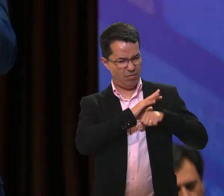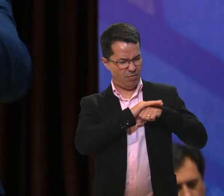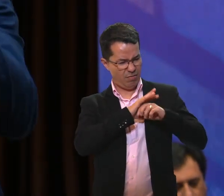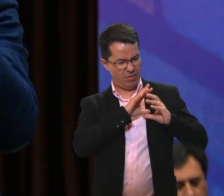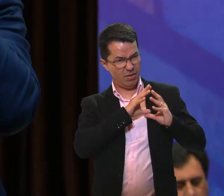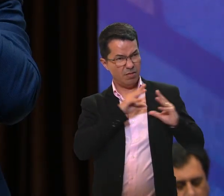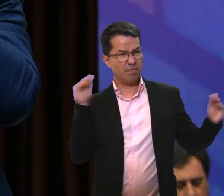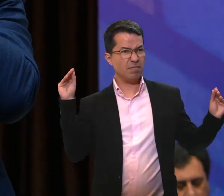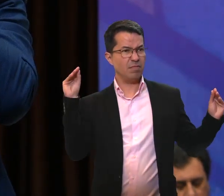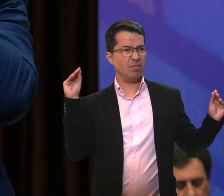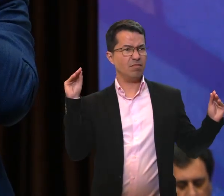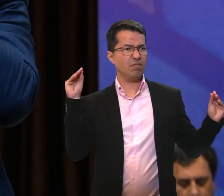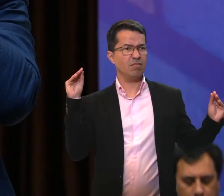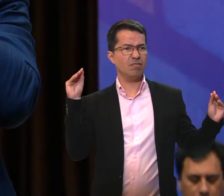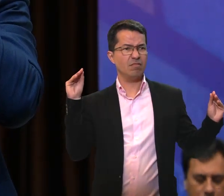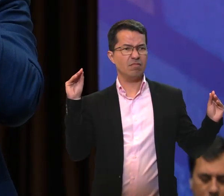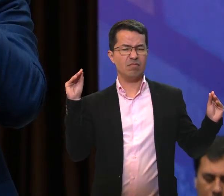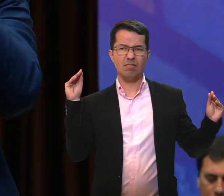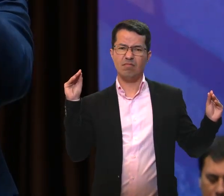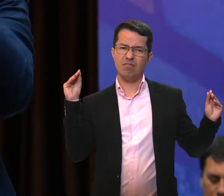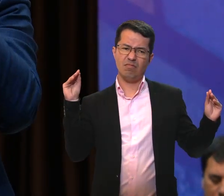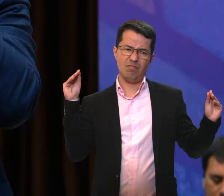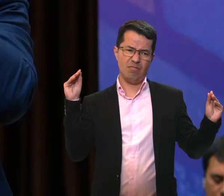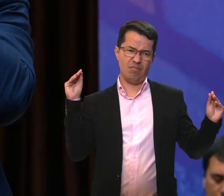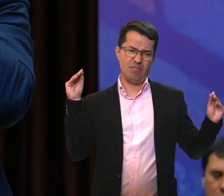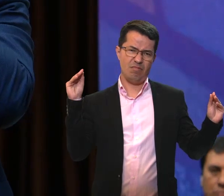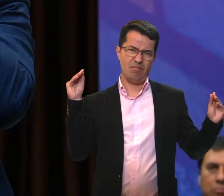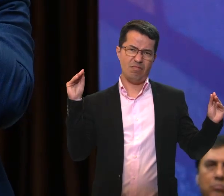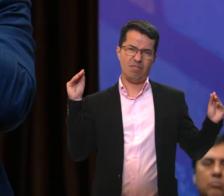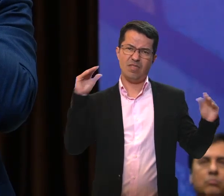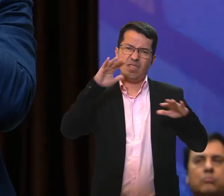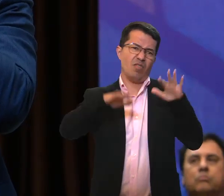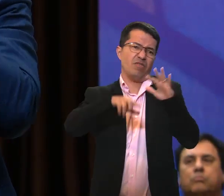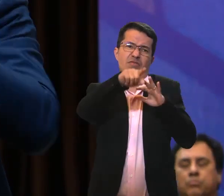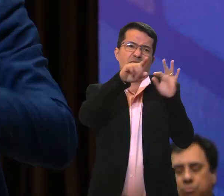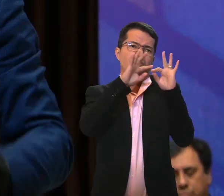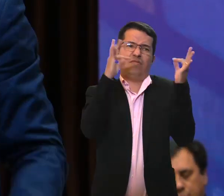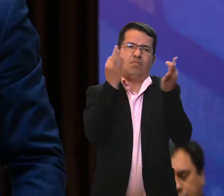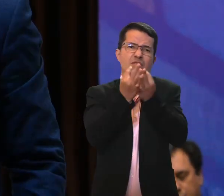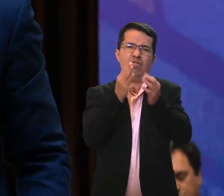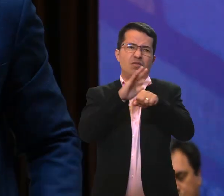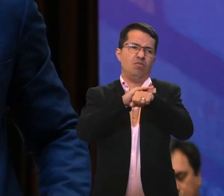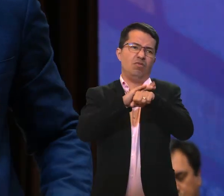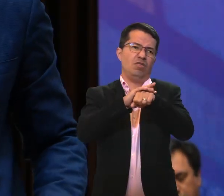o que tem acontecido, mas deixa eu te dizer, talvez tua família esteja doente por tua causa,